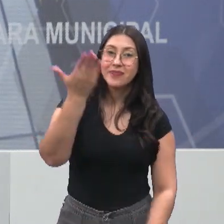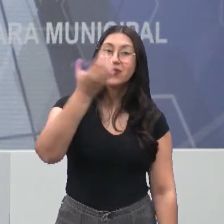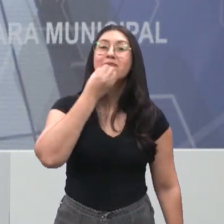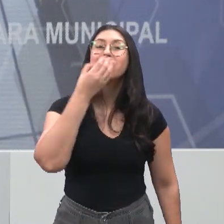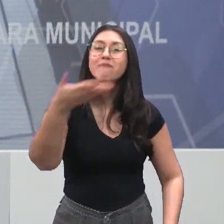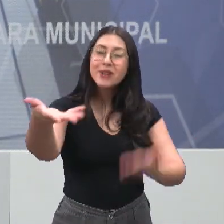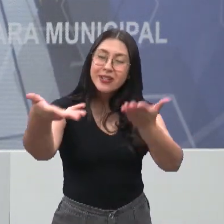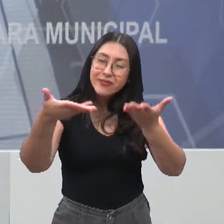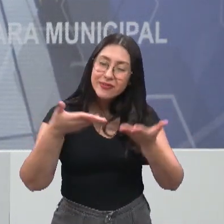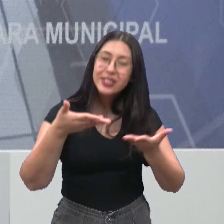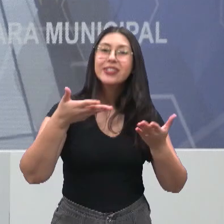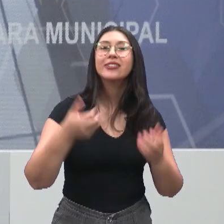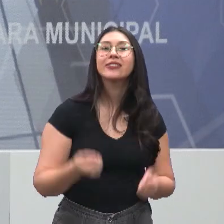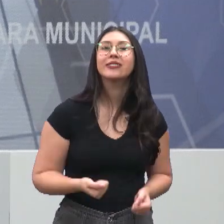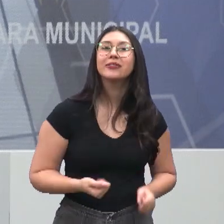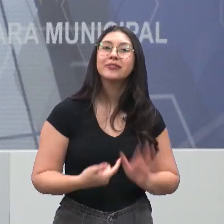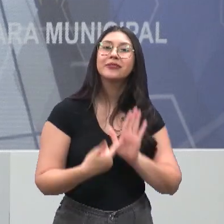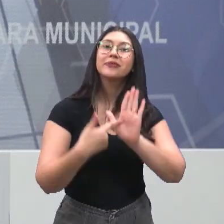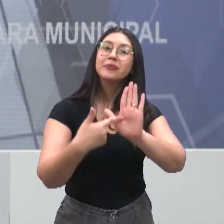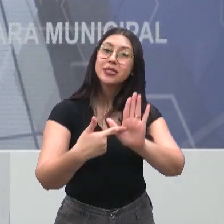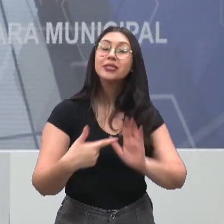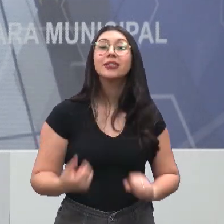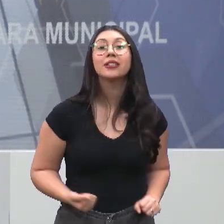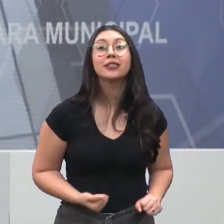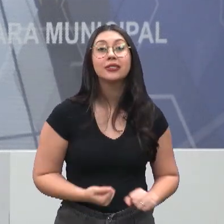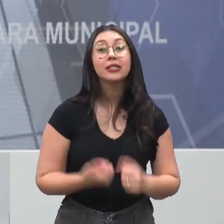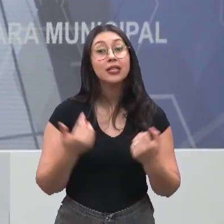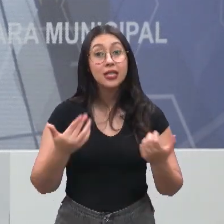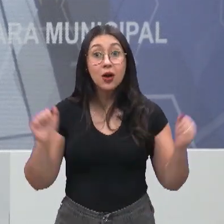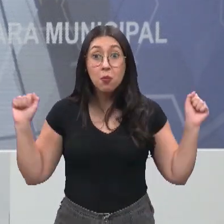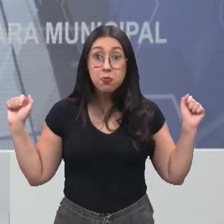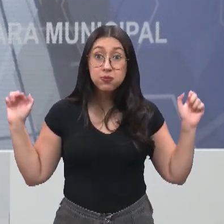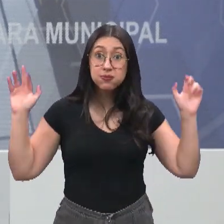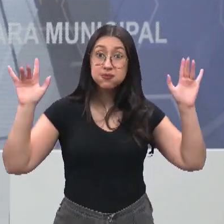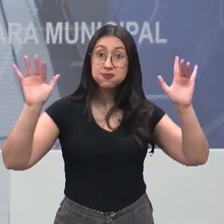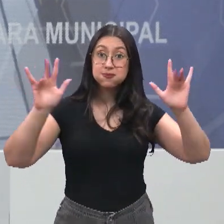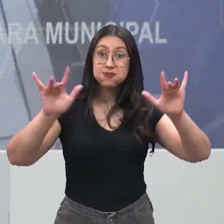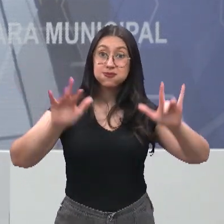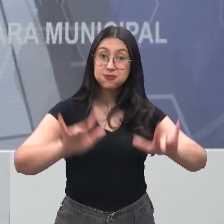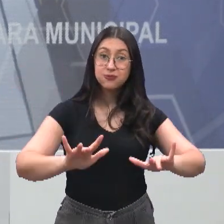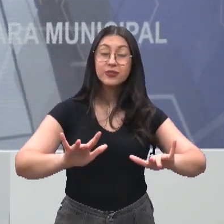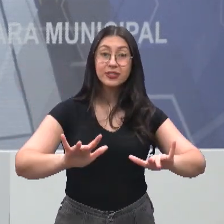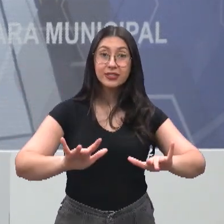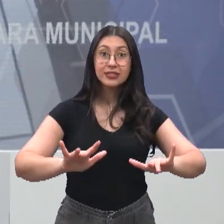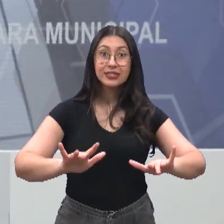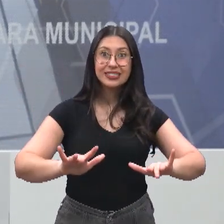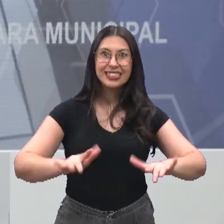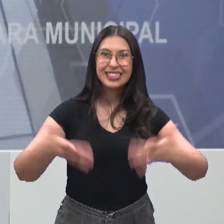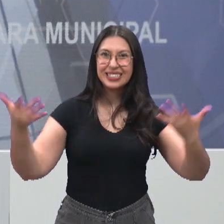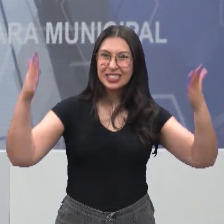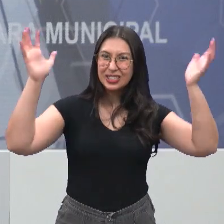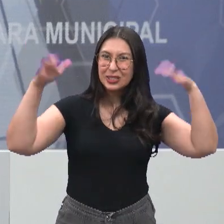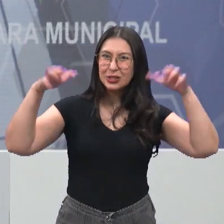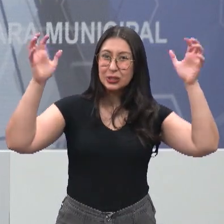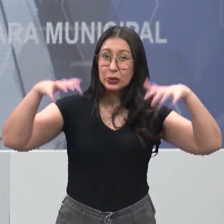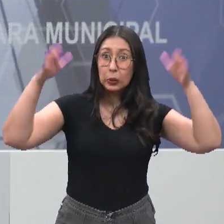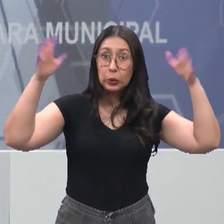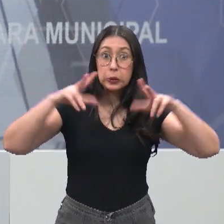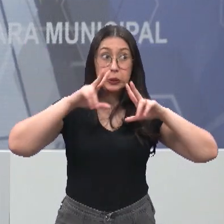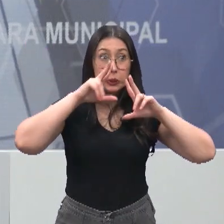bem-vindo, registrar a presença aqui. Então, o pessoal vai chegando aí devagar, parece que está chovendo, está caindo um dilúvio lá fora,